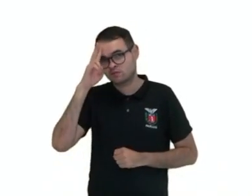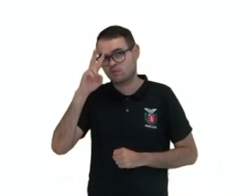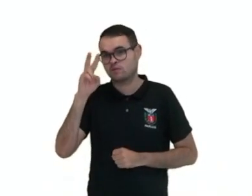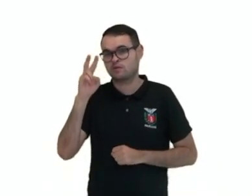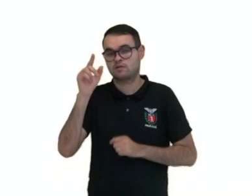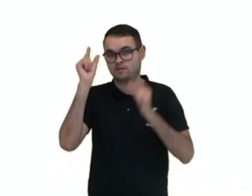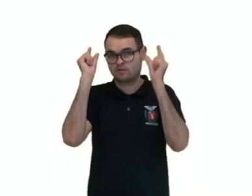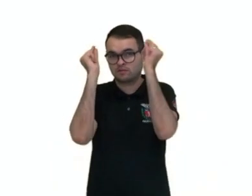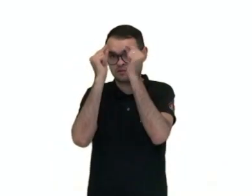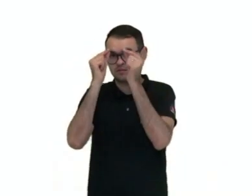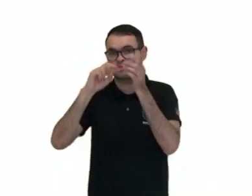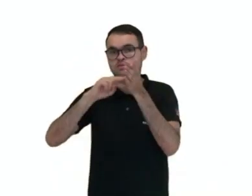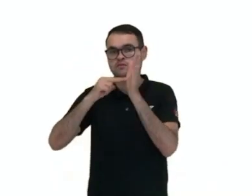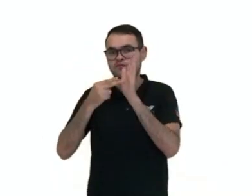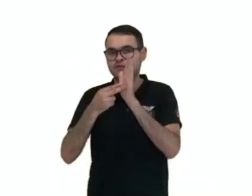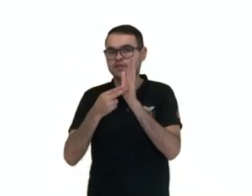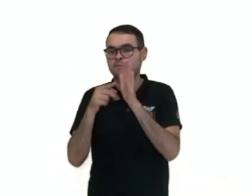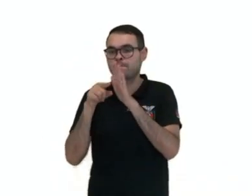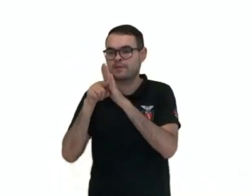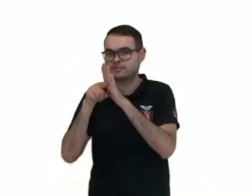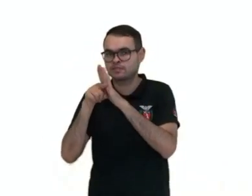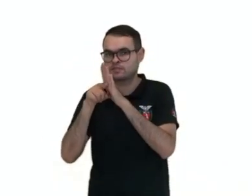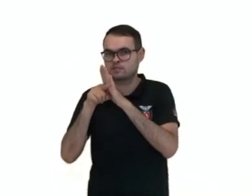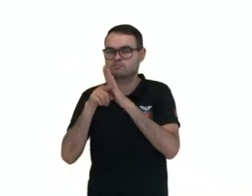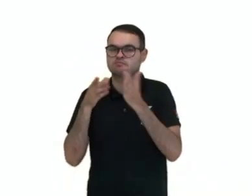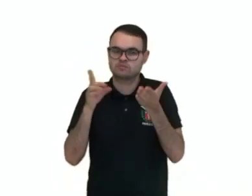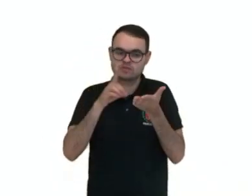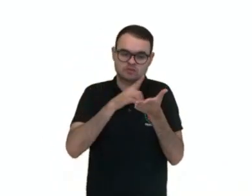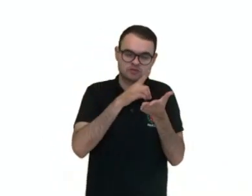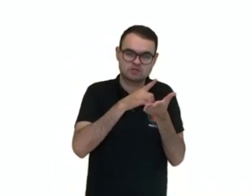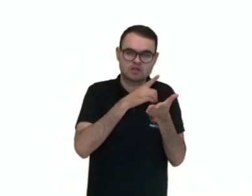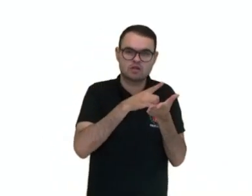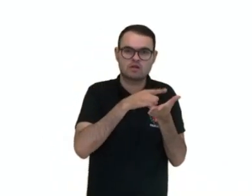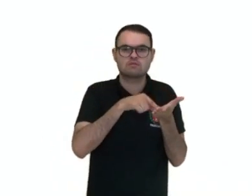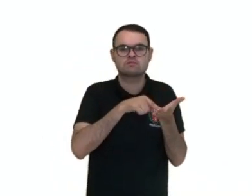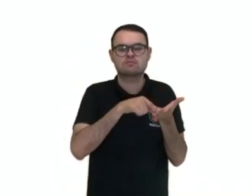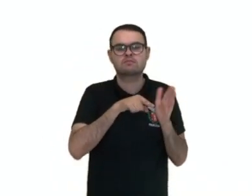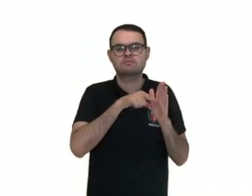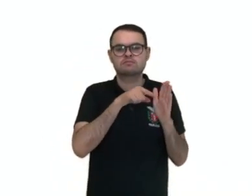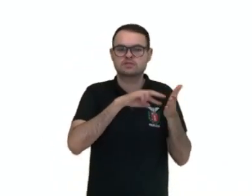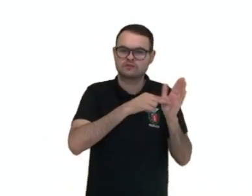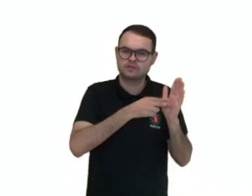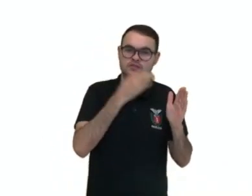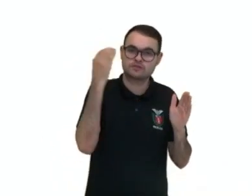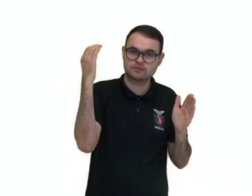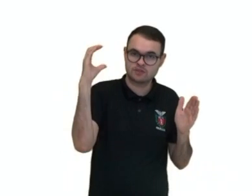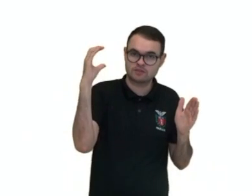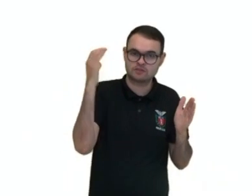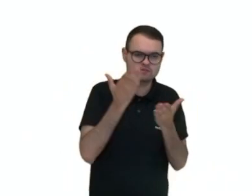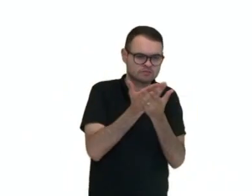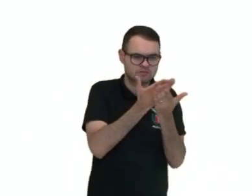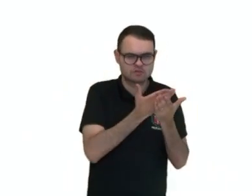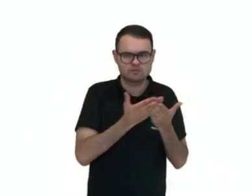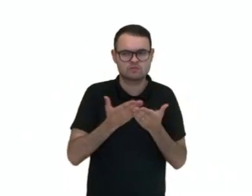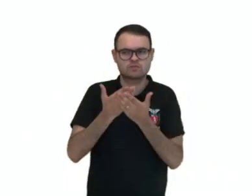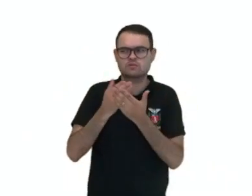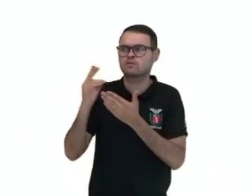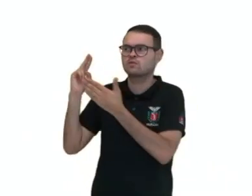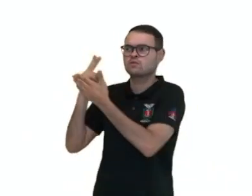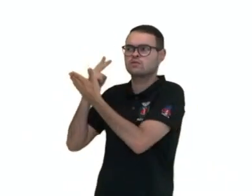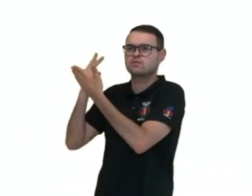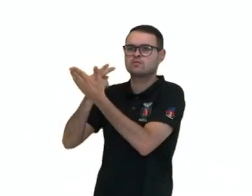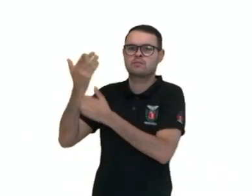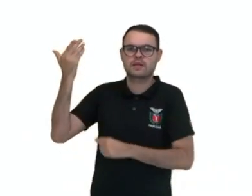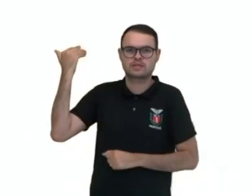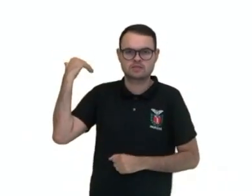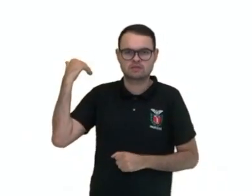significa pesquisa, né? Já nos dicionários, história significa ciência, que estuda eventos do passado com